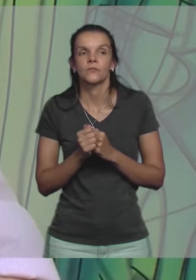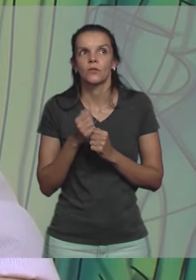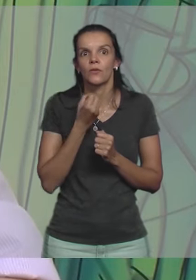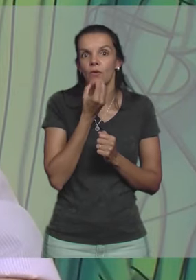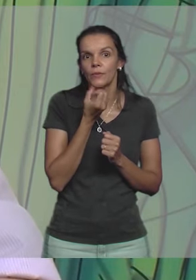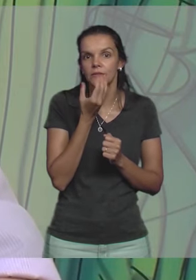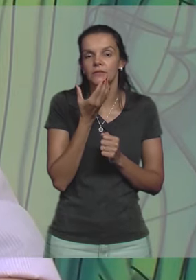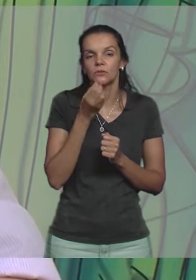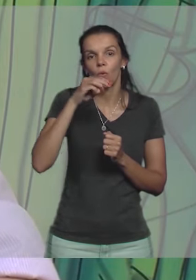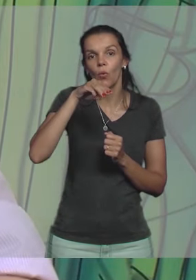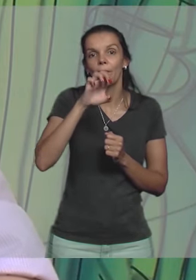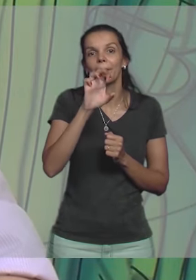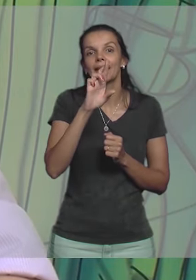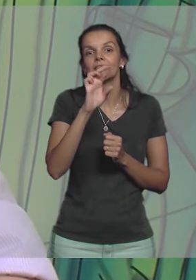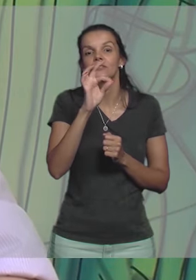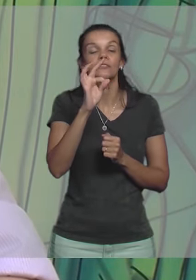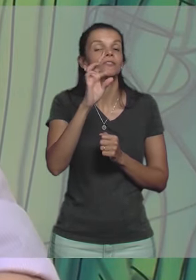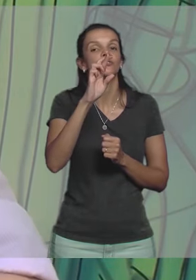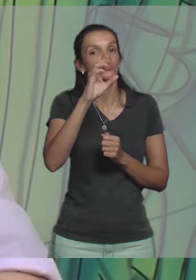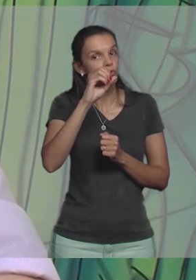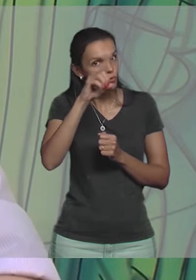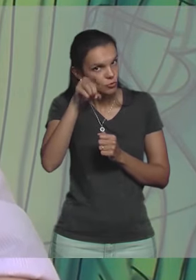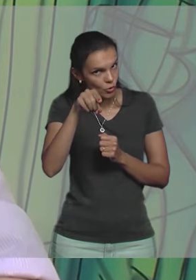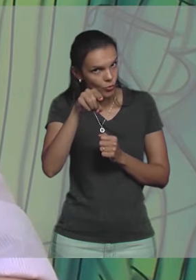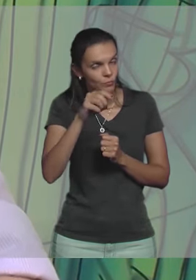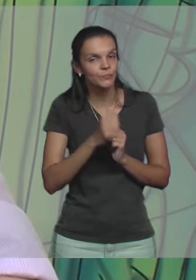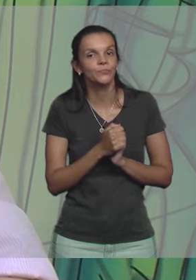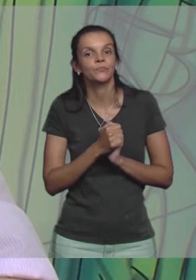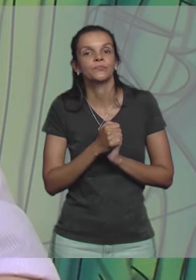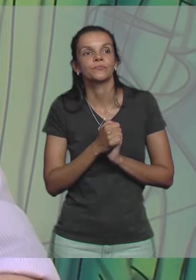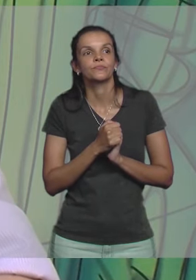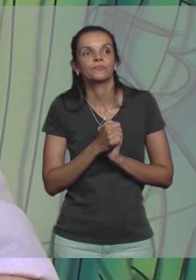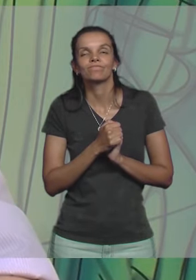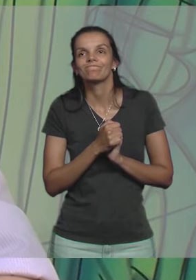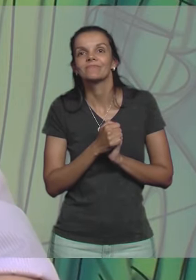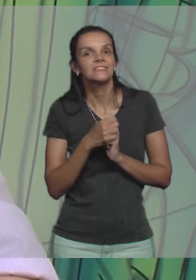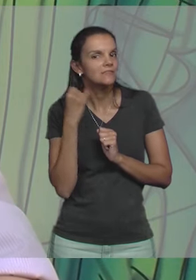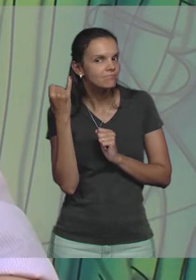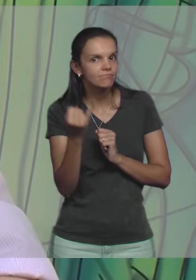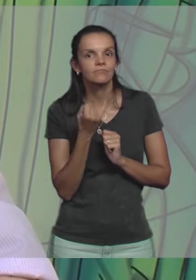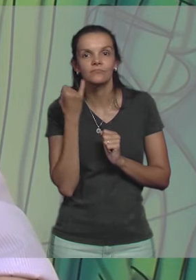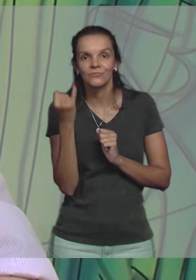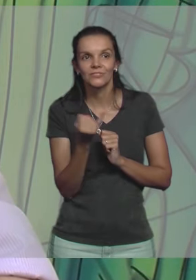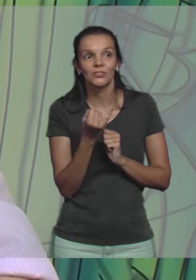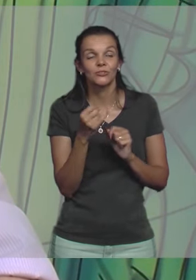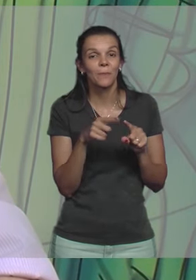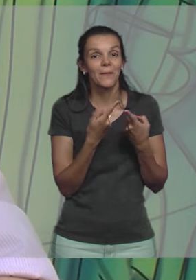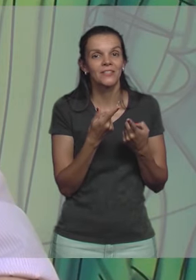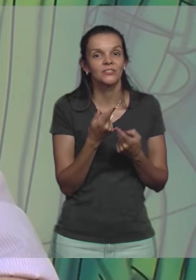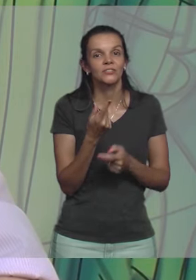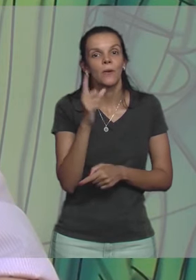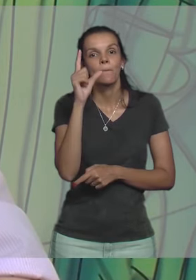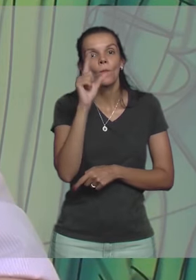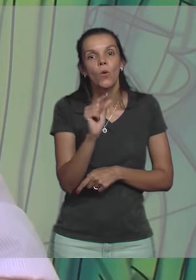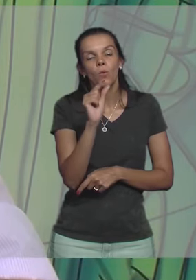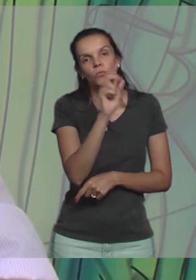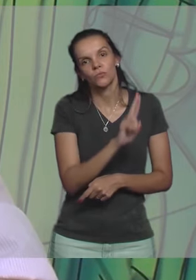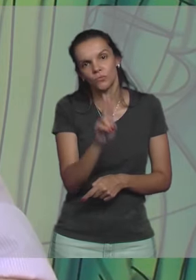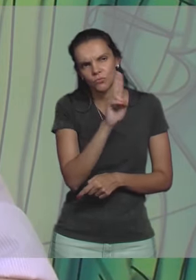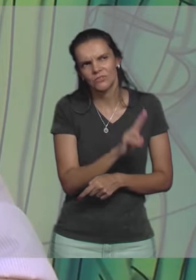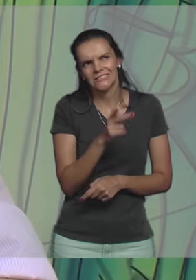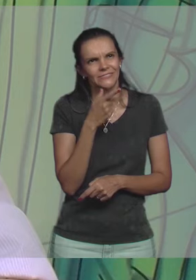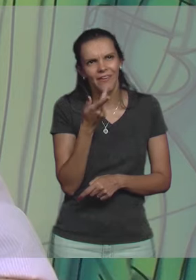comentando, o metrô, eu acho que é um dos mecanismos, dos meios de transporte que a gente pouco usa ainda. Se alega que o